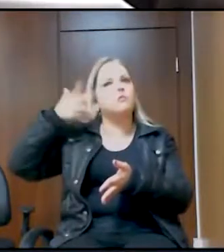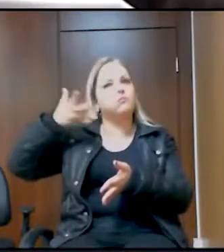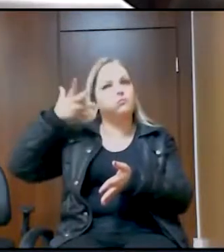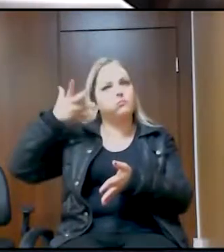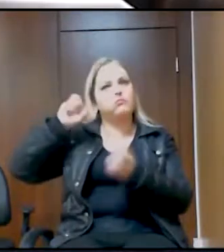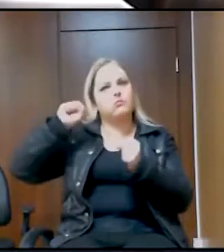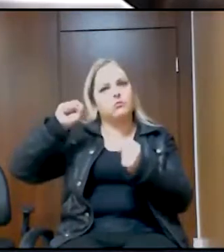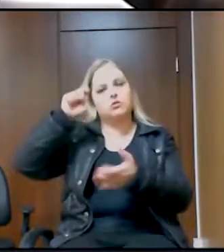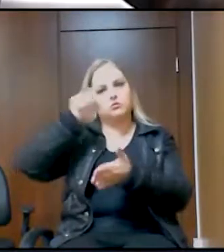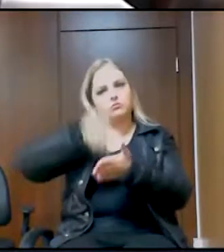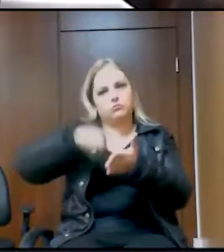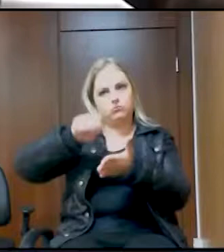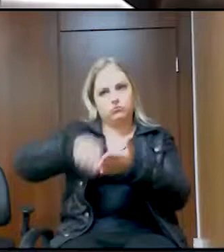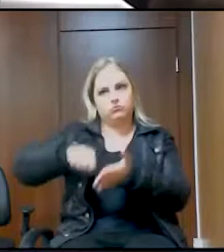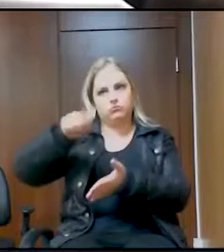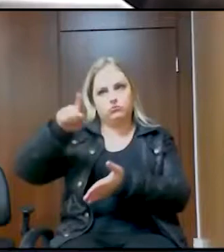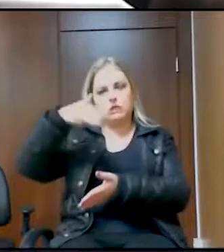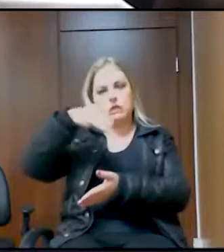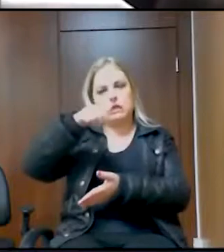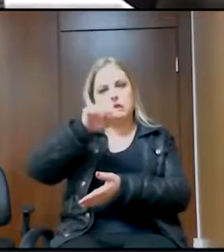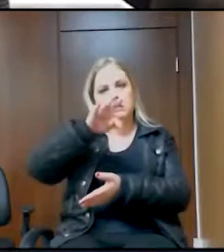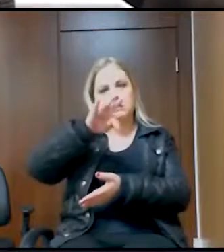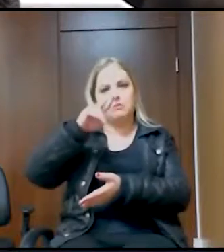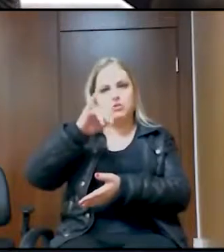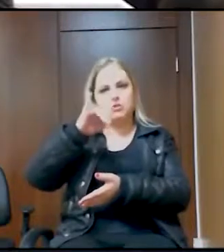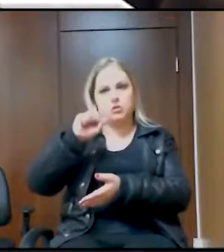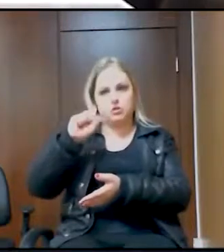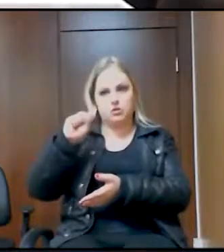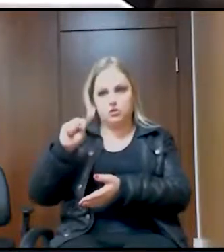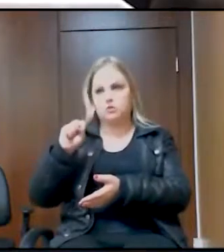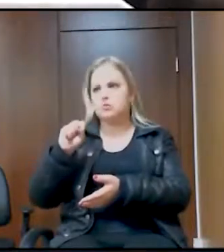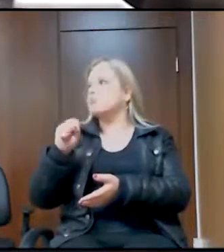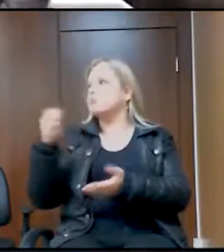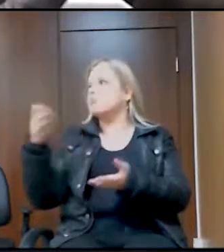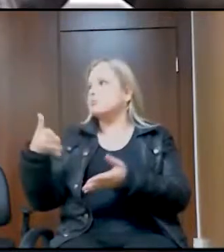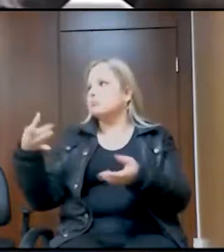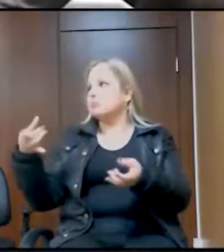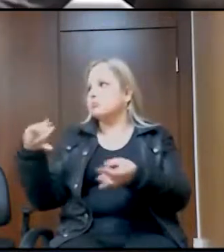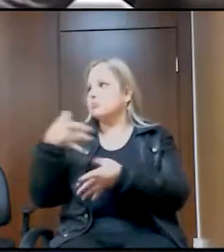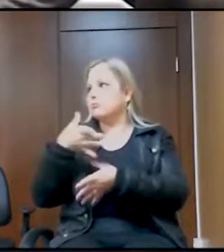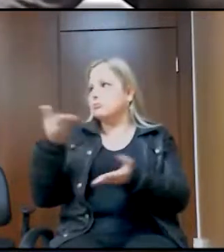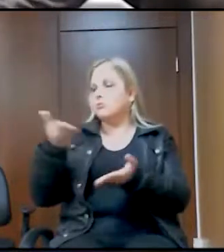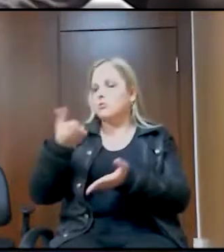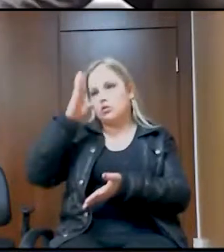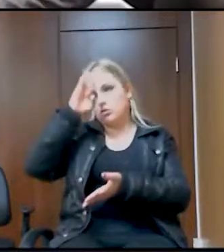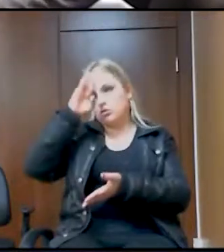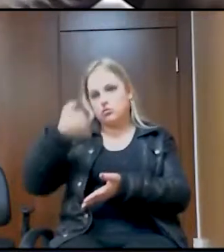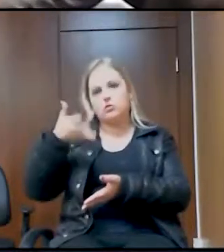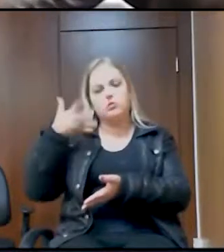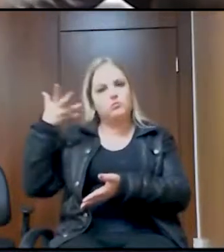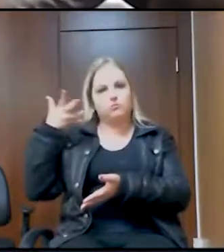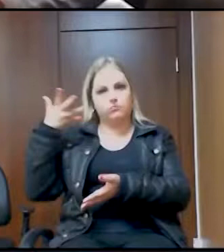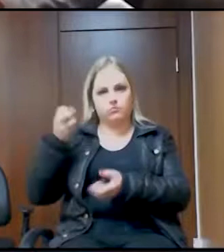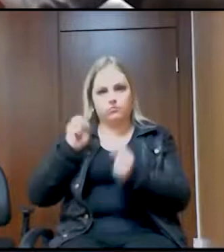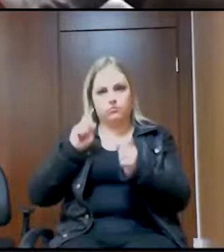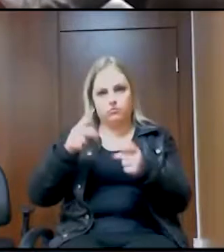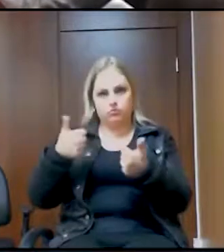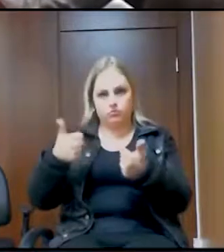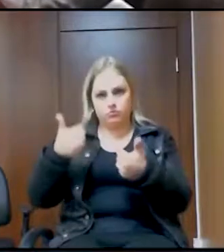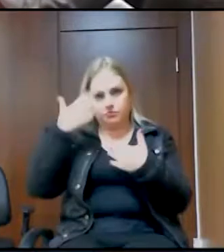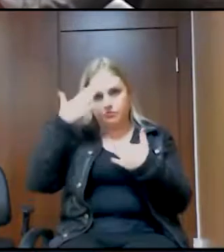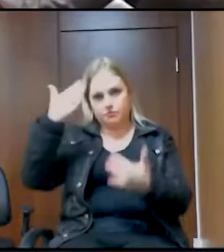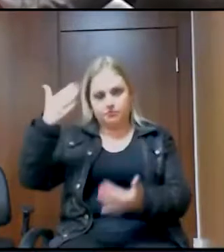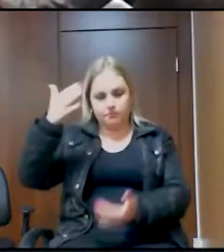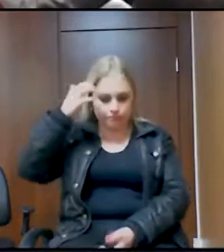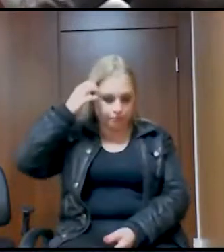se inscreva com o Matias, tá bom? Obrigado, pessoal. Vamos encerrar essa mesa e partir direto para a audiência pública, tá bom? Passar aqui para os colegas do núcleo